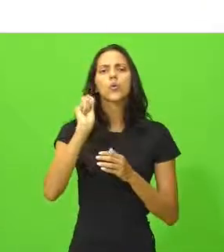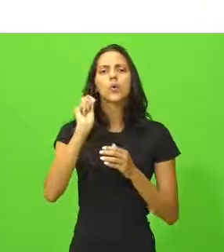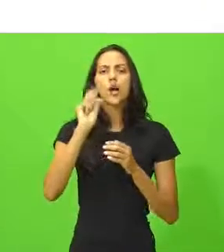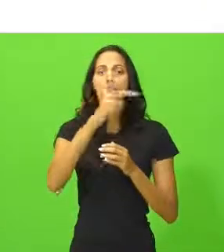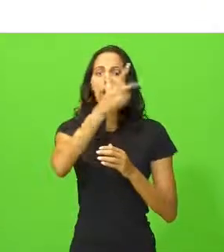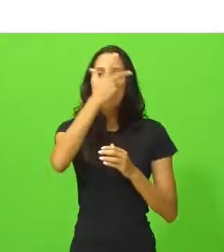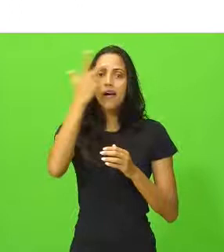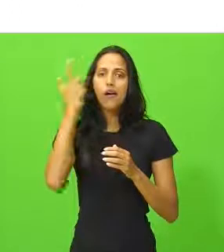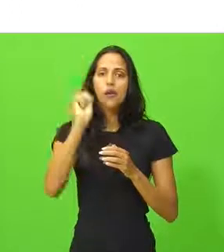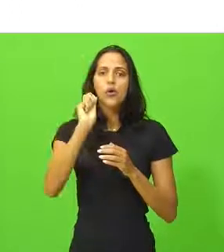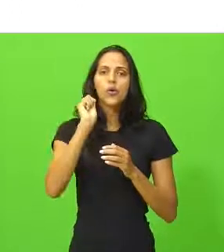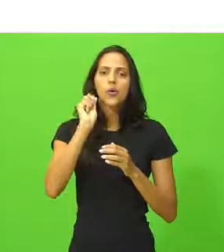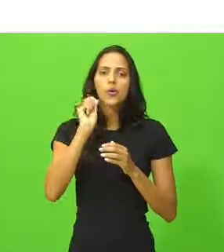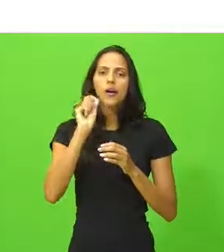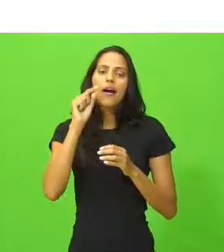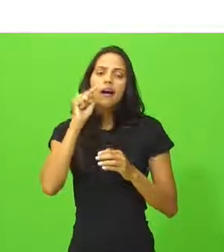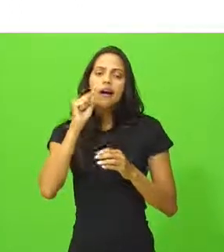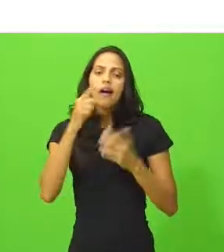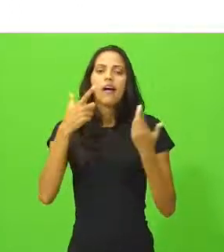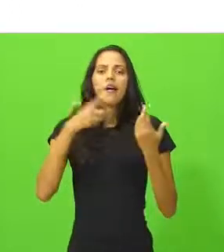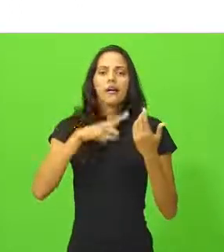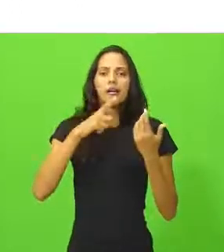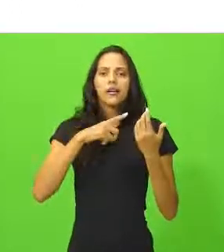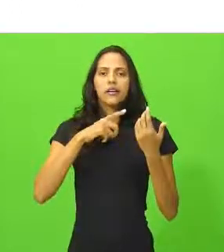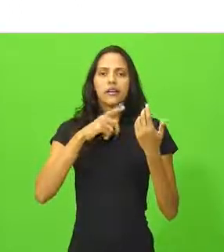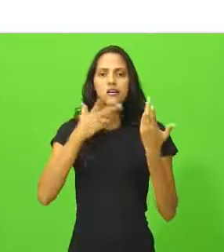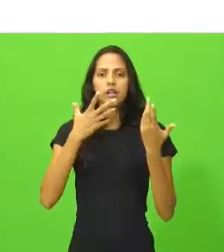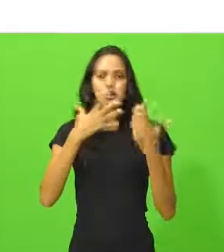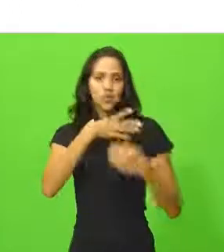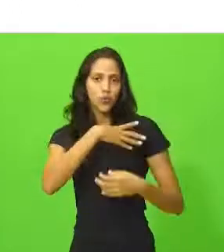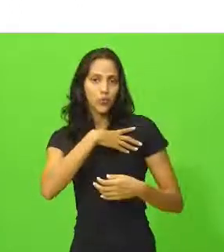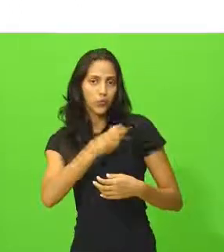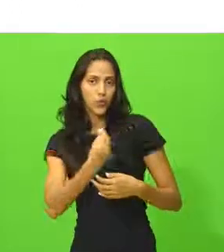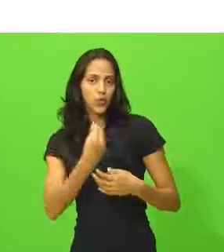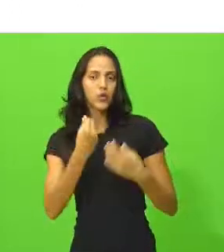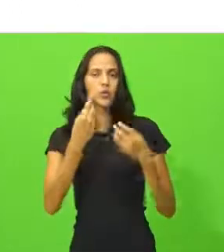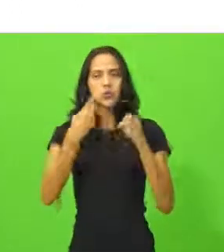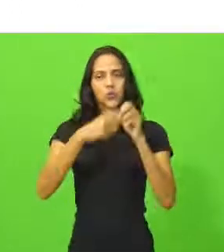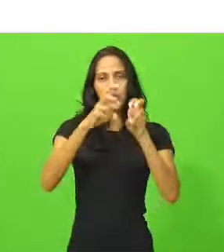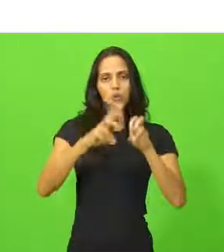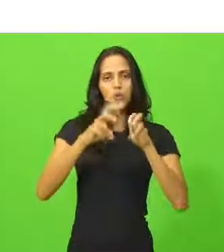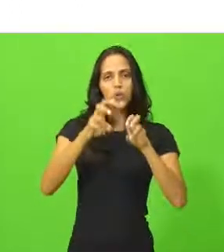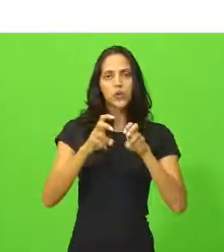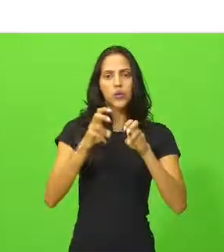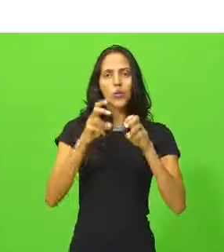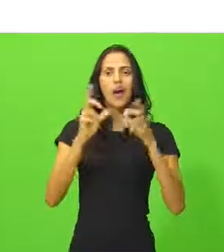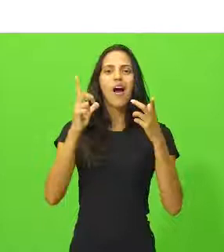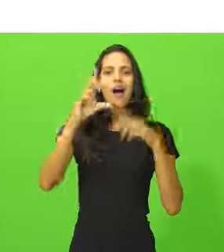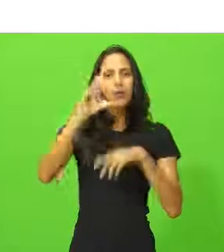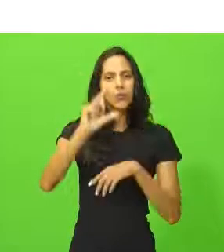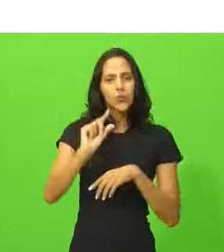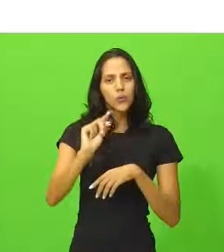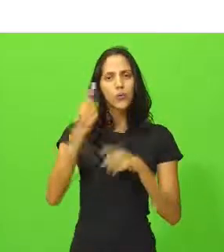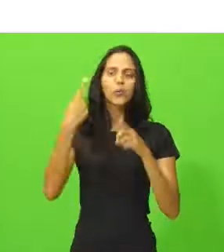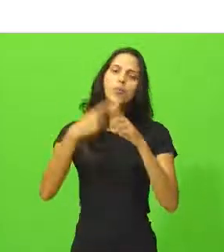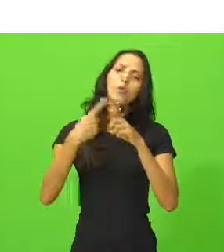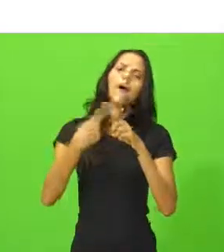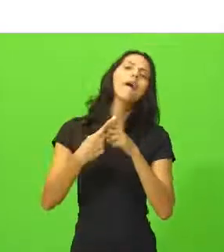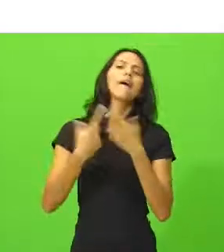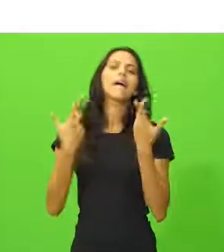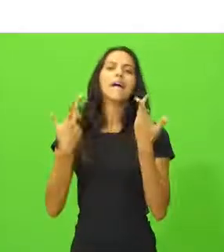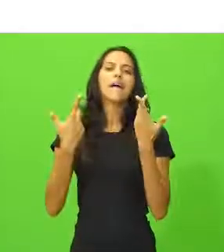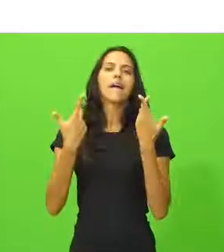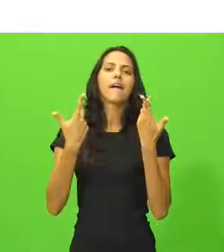Nós vimos que, nesse caso, a proporção de fecundidade na área urbana é inferior ao campo. No